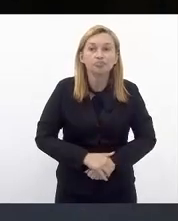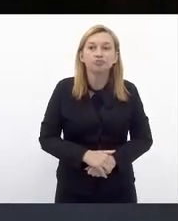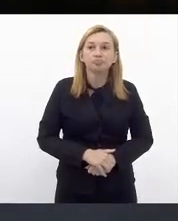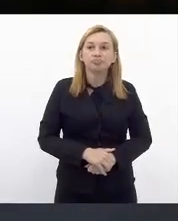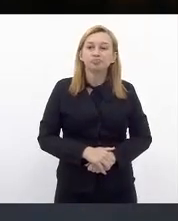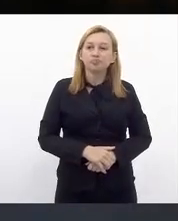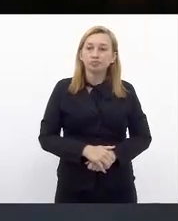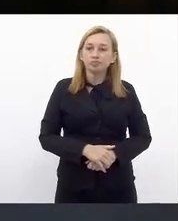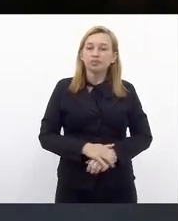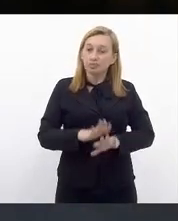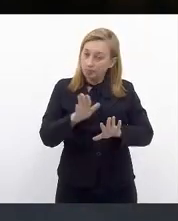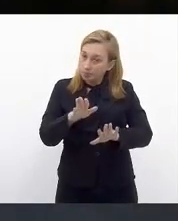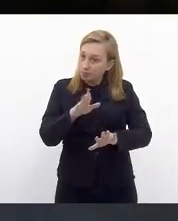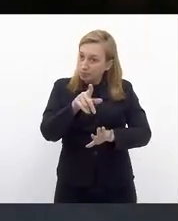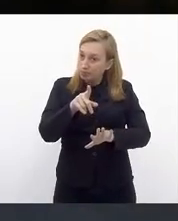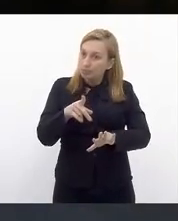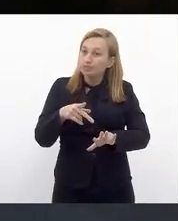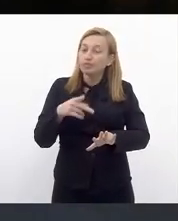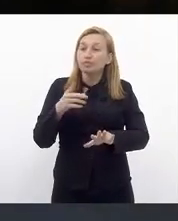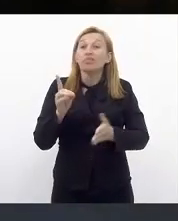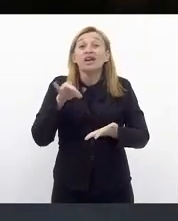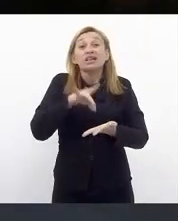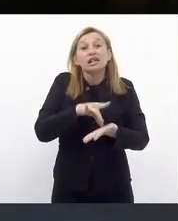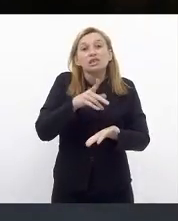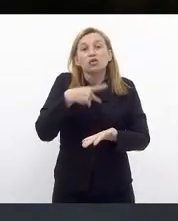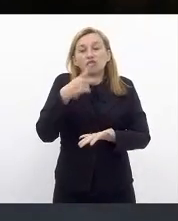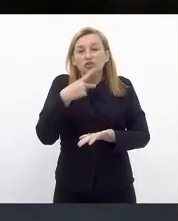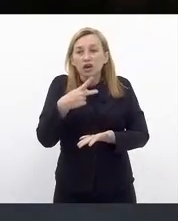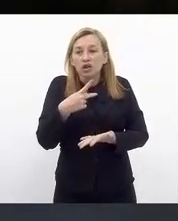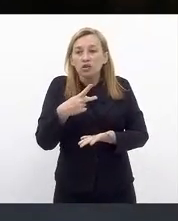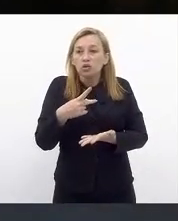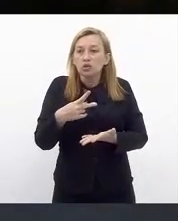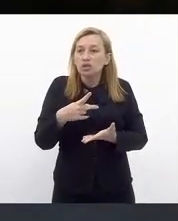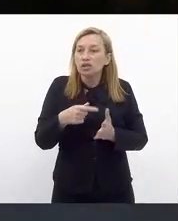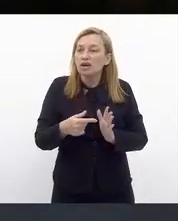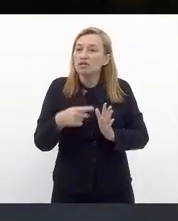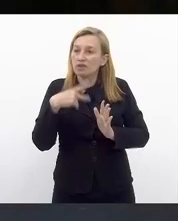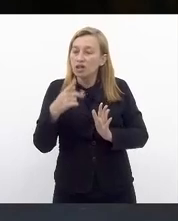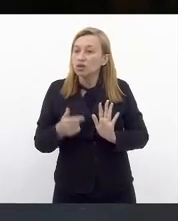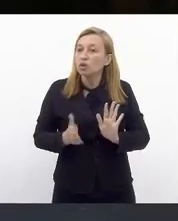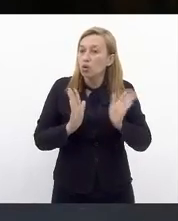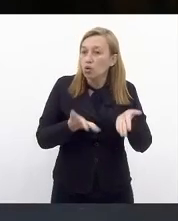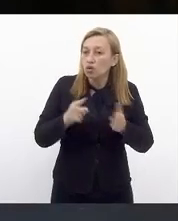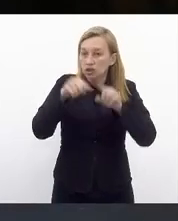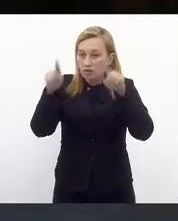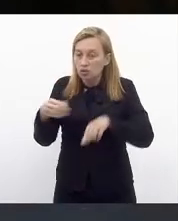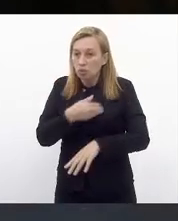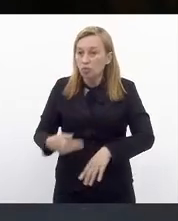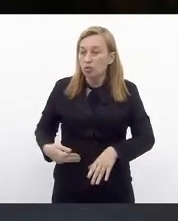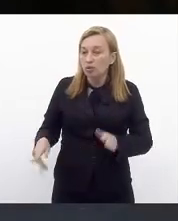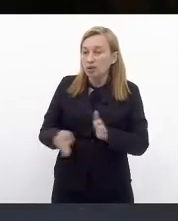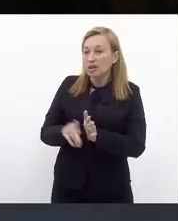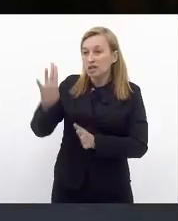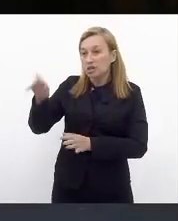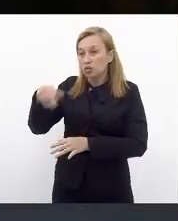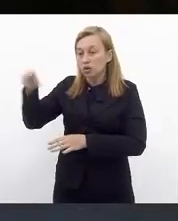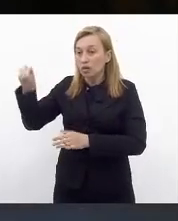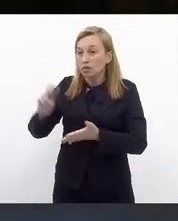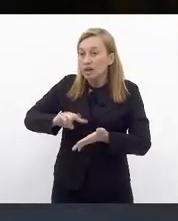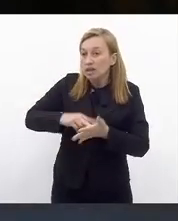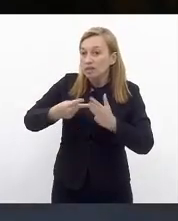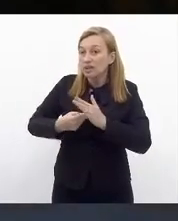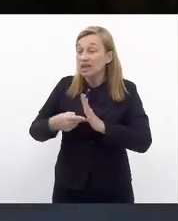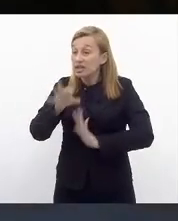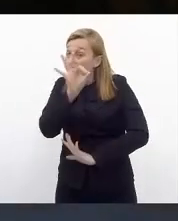contar promovendo isso não é verdade o que eu digo é que o que está estabelecido hoje por servidores públicos da união pela interpretação